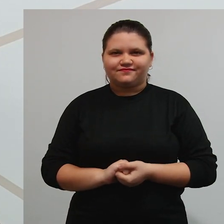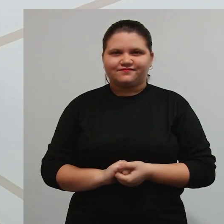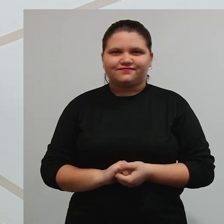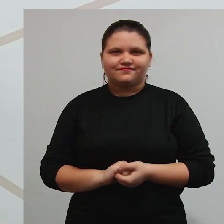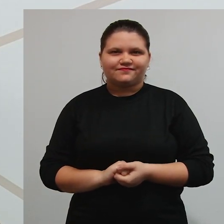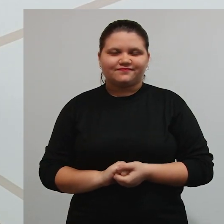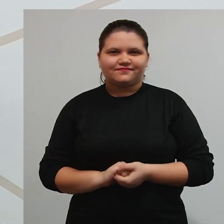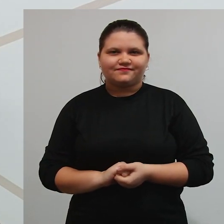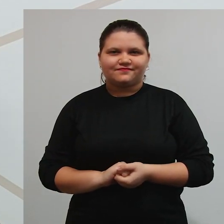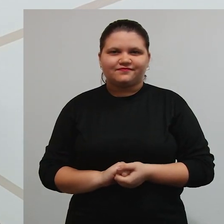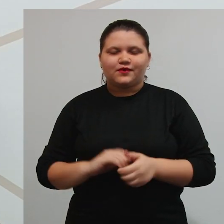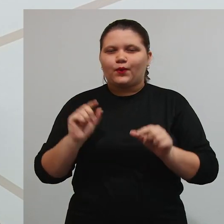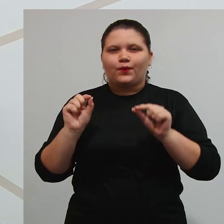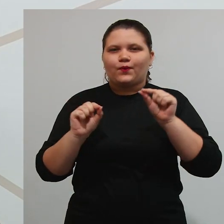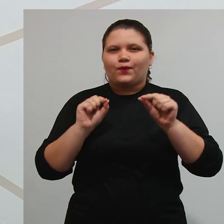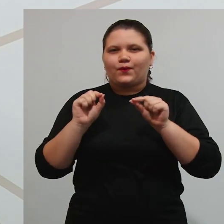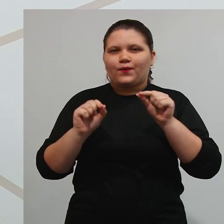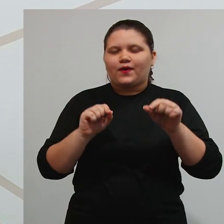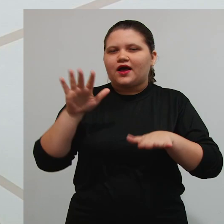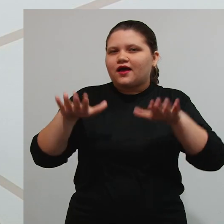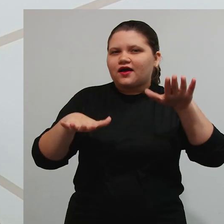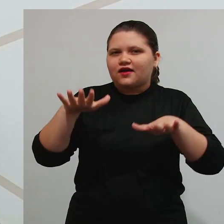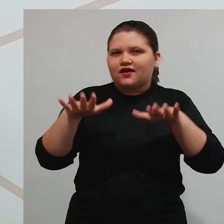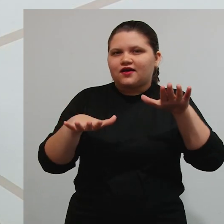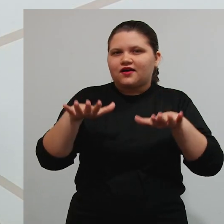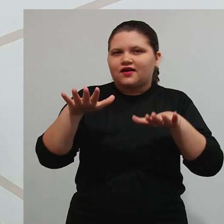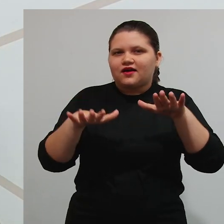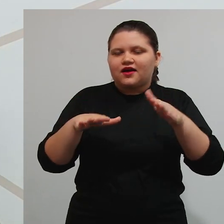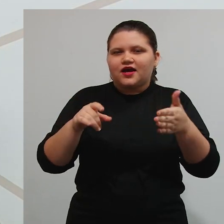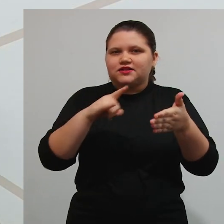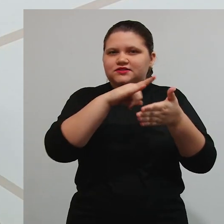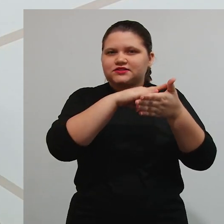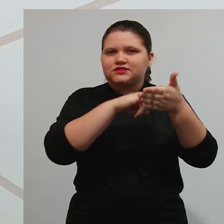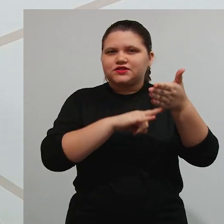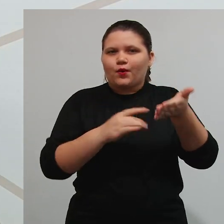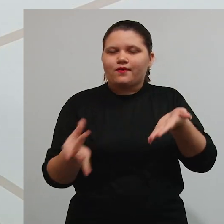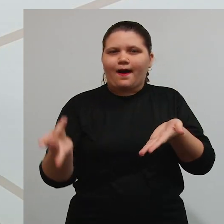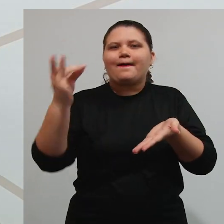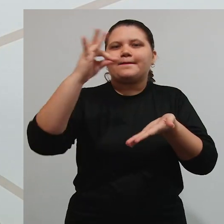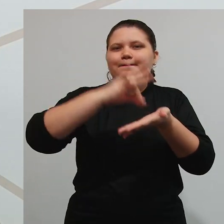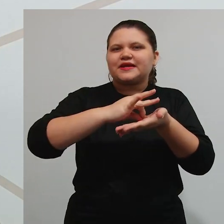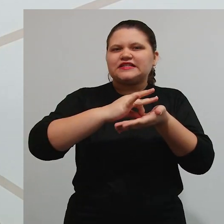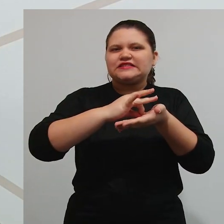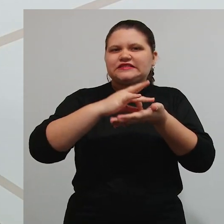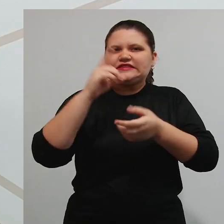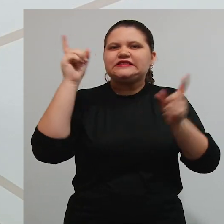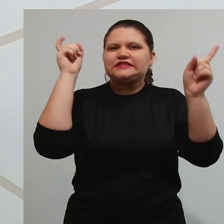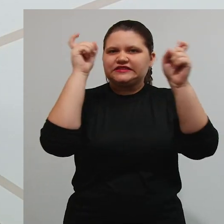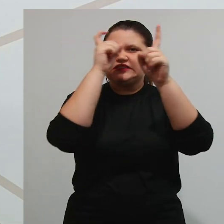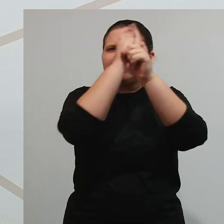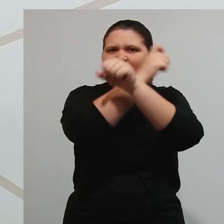nível. O que acontece? Às vezes, o documento original é muito difícil de